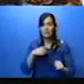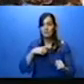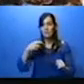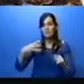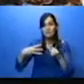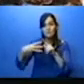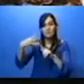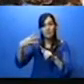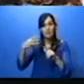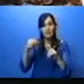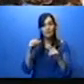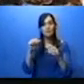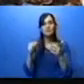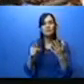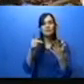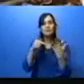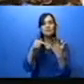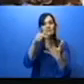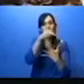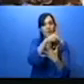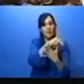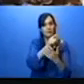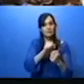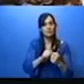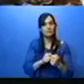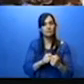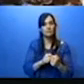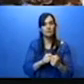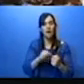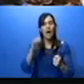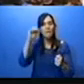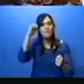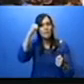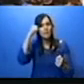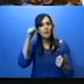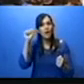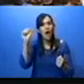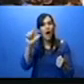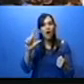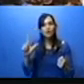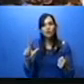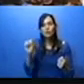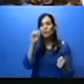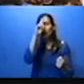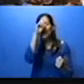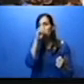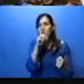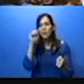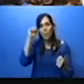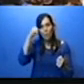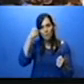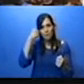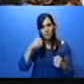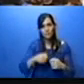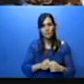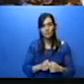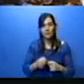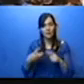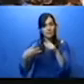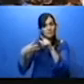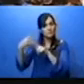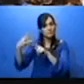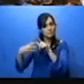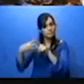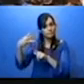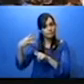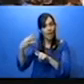aqui, a aranha caranguejeira preta, essa azulada e essa com 2 cores, amarelada e preta. Essa aranha